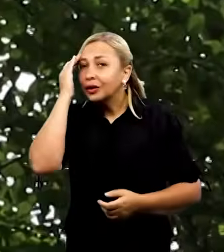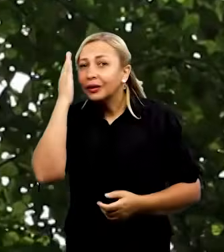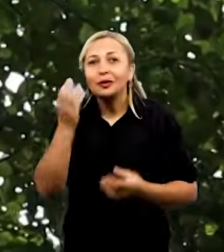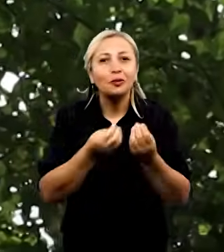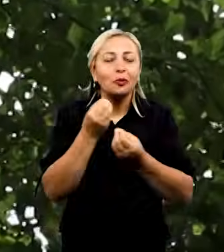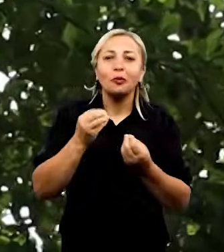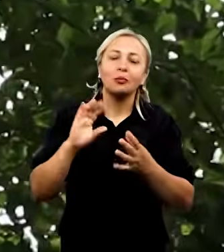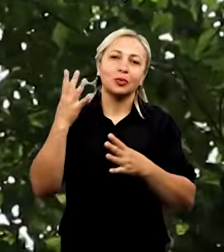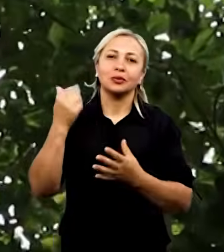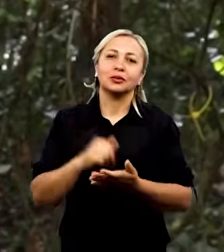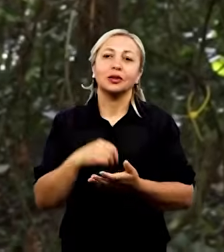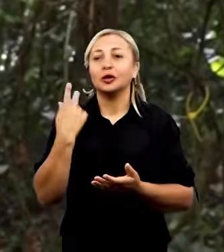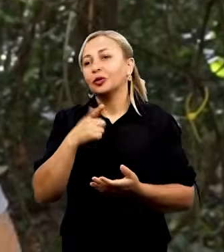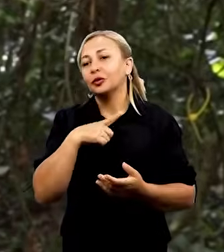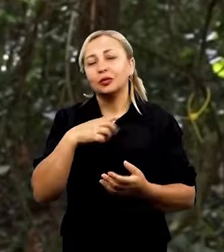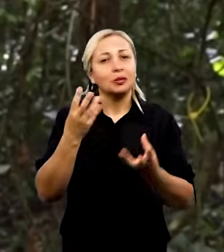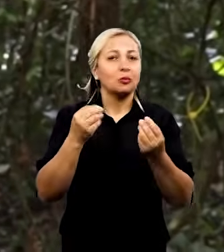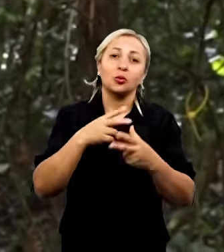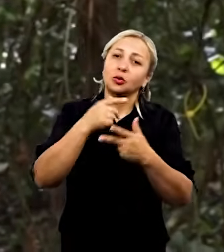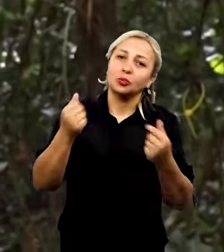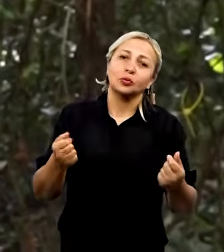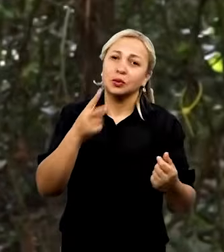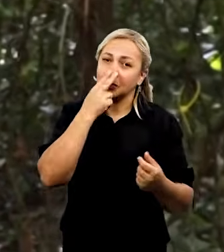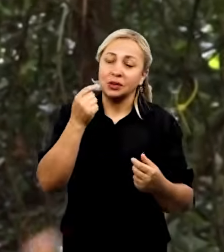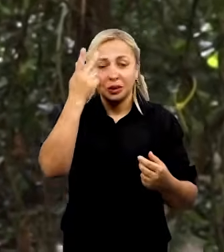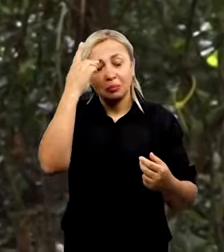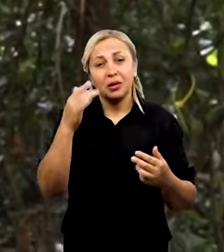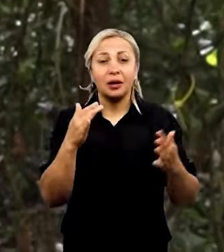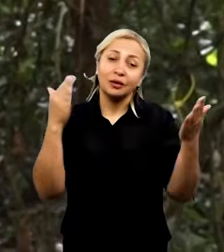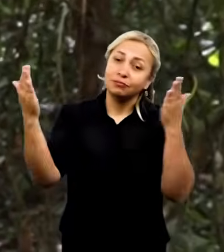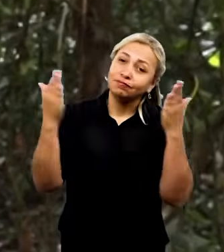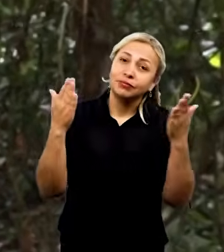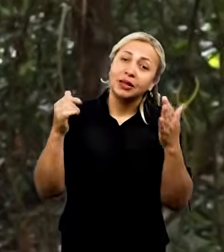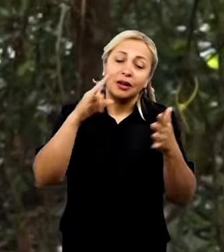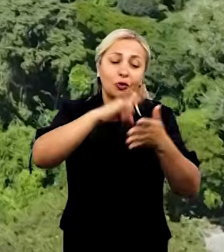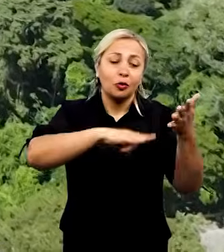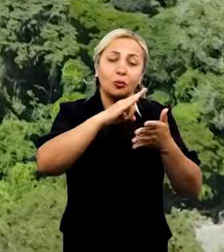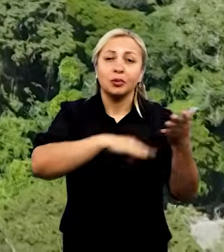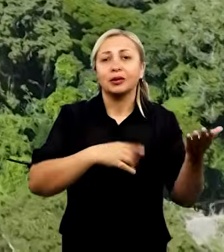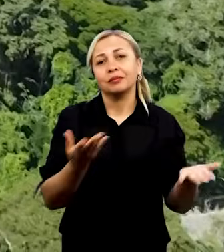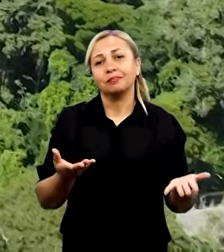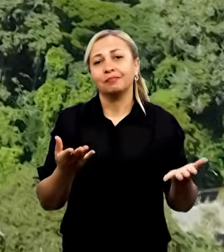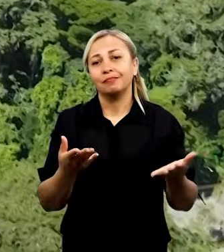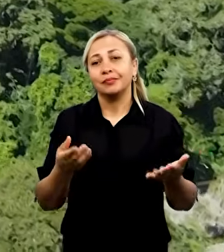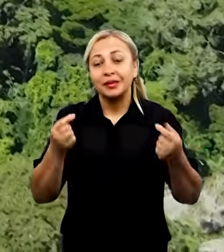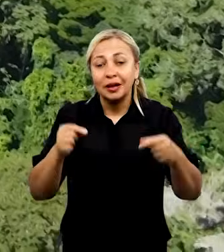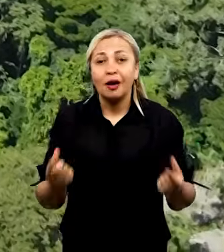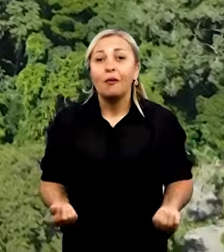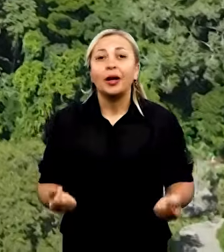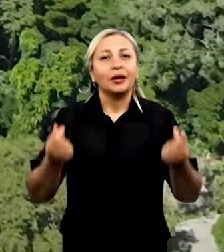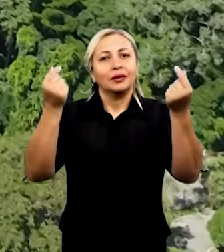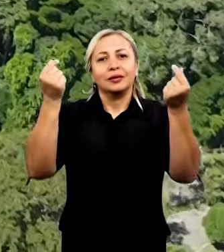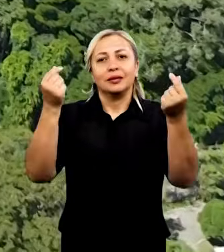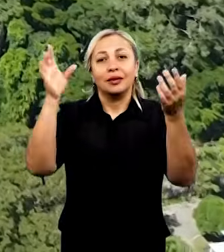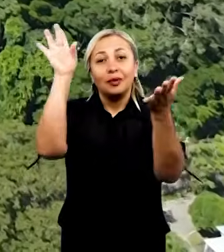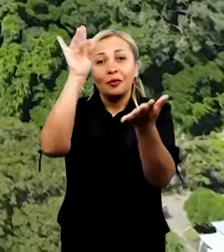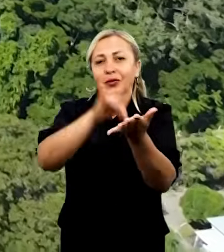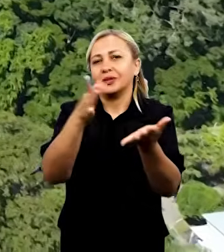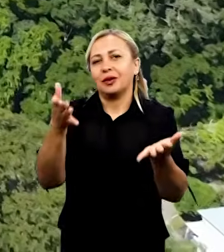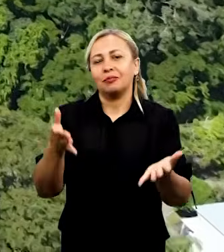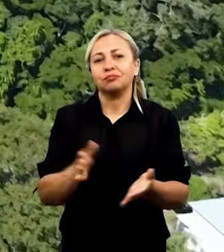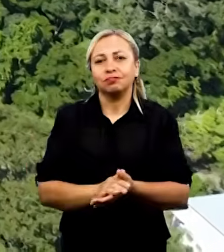como funcionou. E, infelizmente, a gente não tem muitas coisas similares para realmente documentar isso. Então, isso aqui é uma